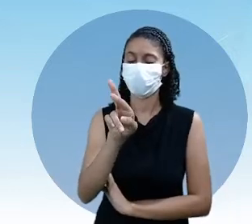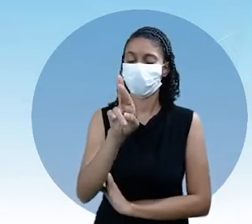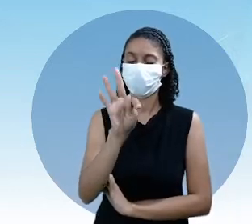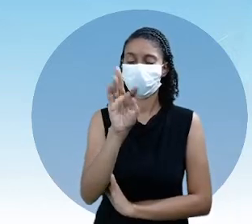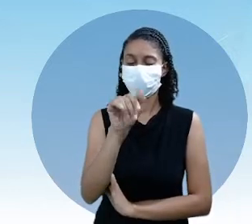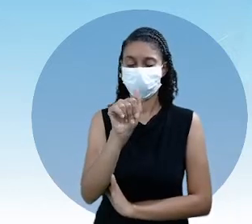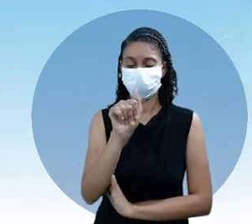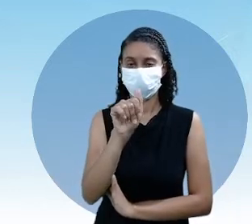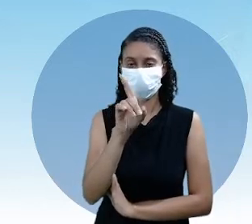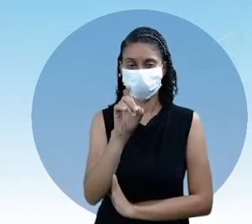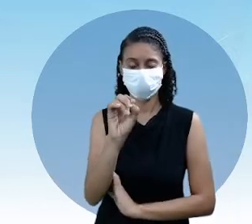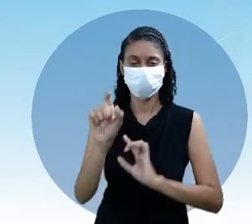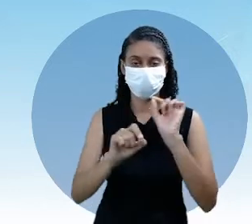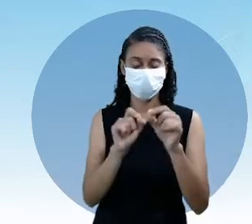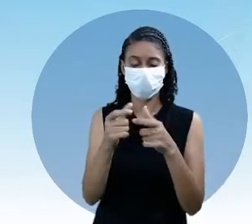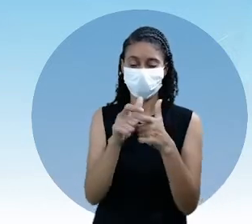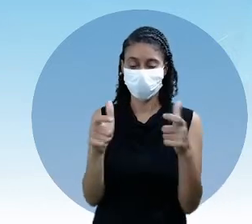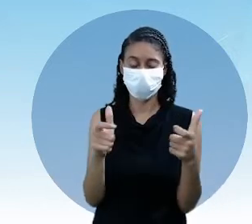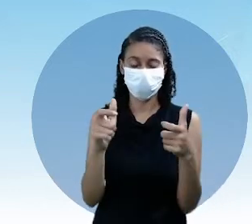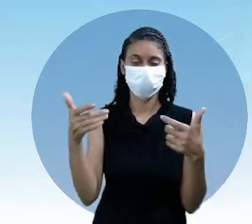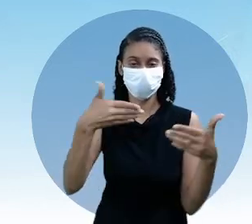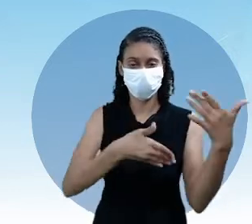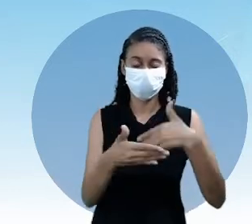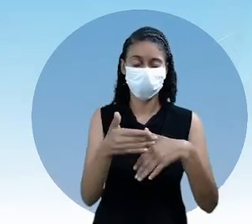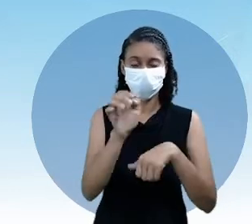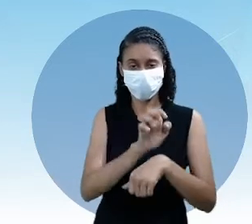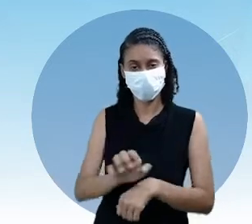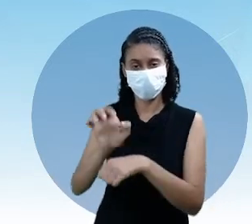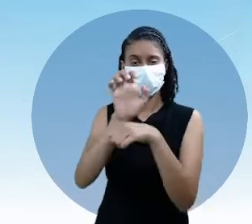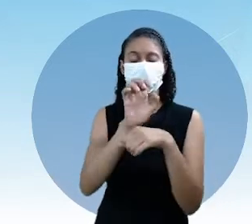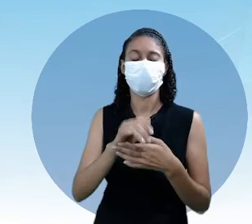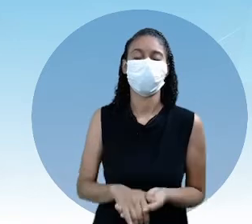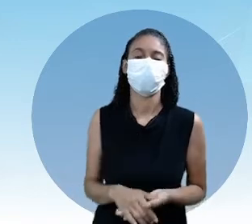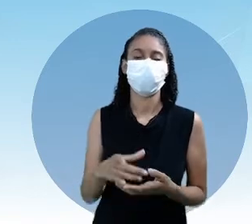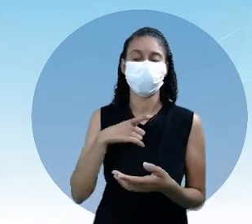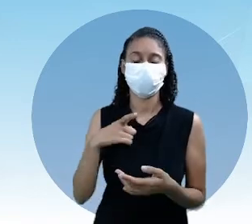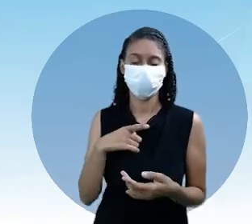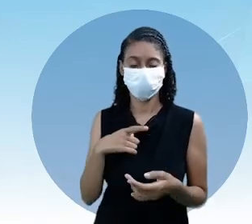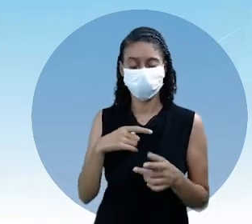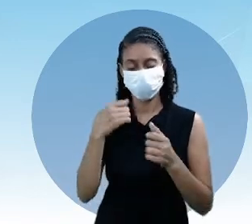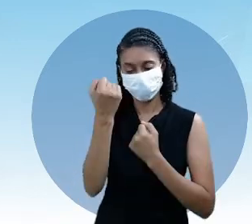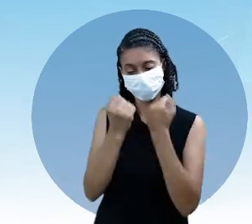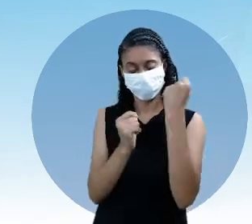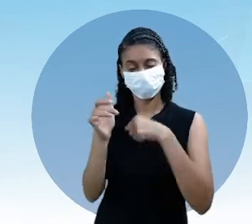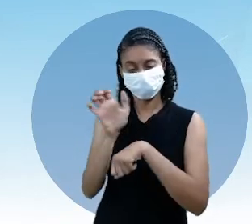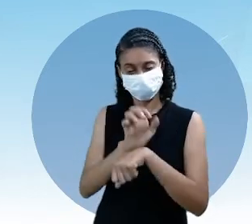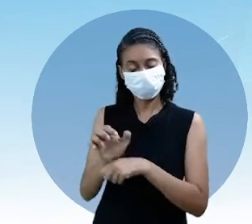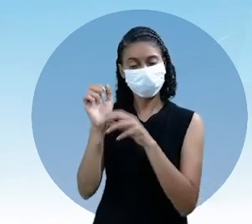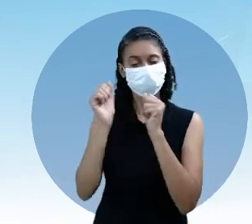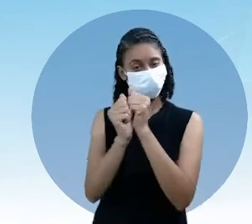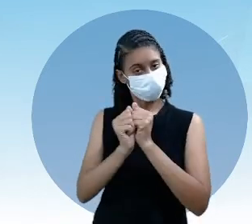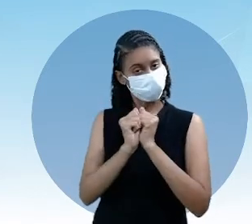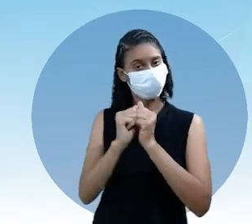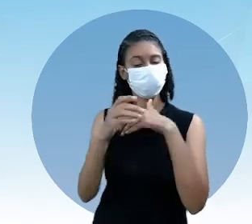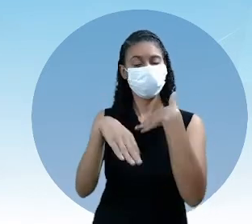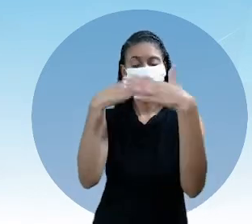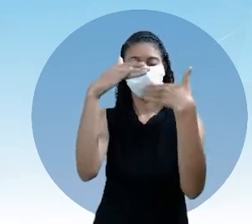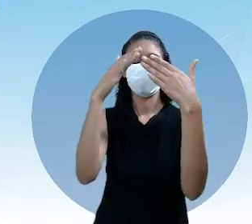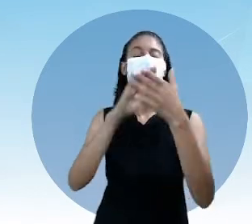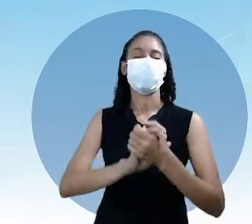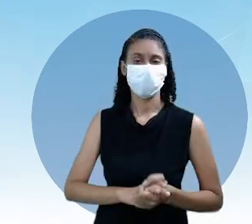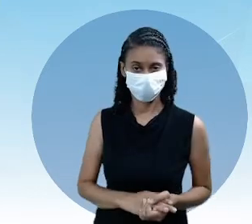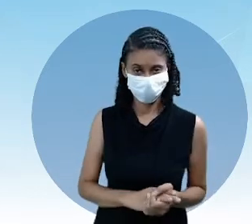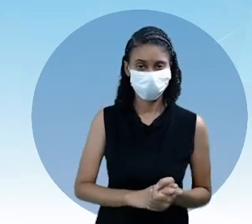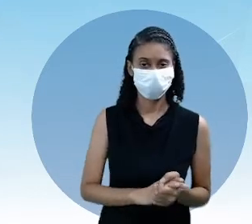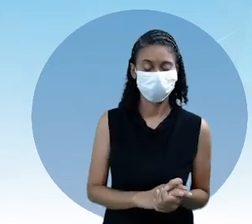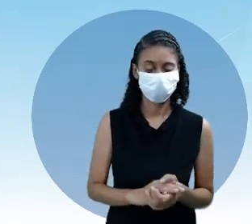grande participação do Estado. Então, seria uma industrialização com intervenção do Estado a partir da implementação do processo de substituição